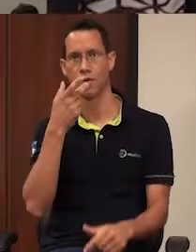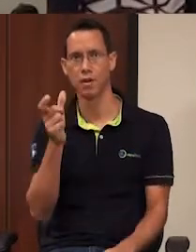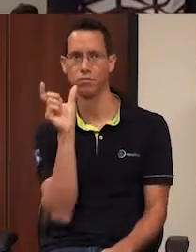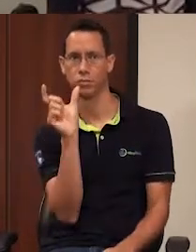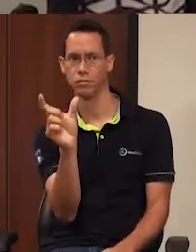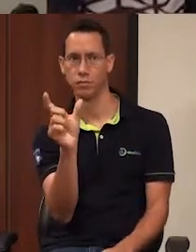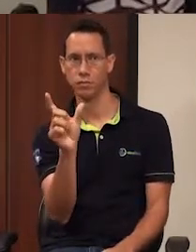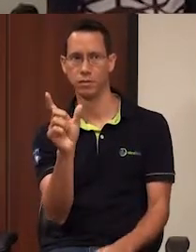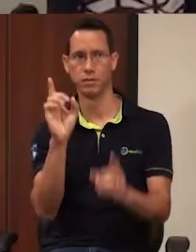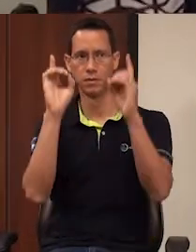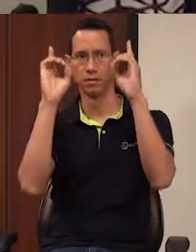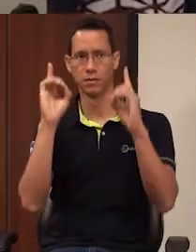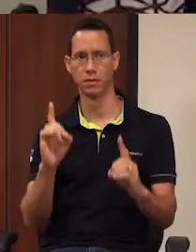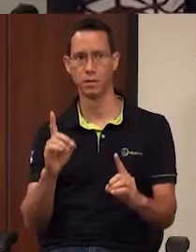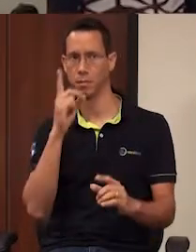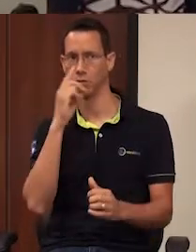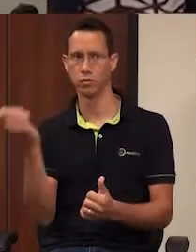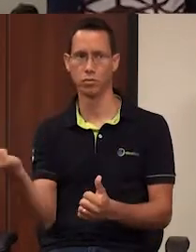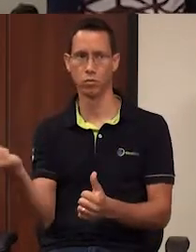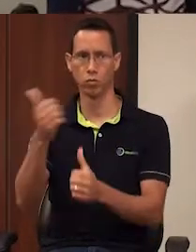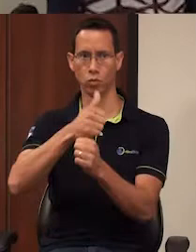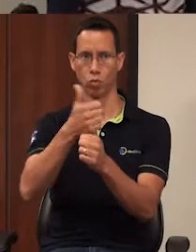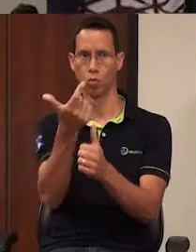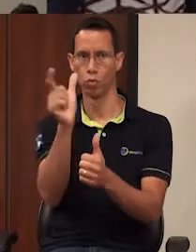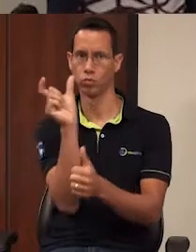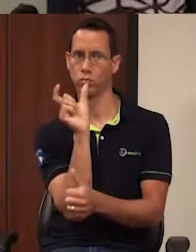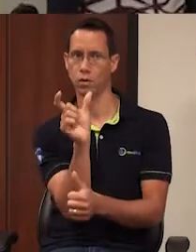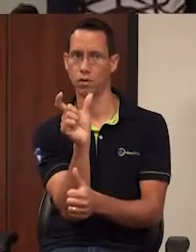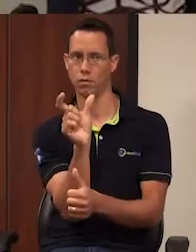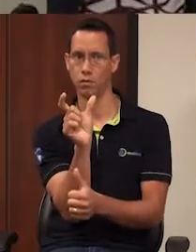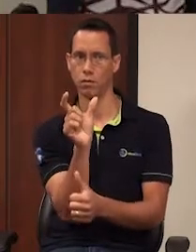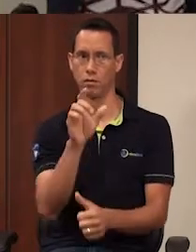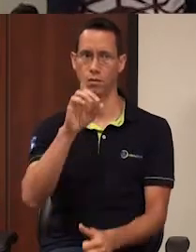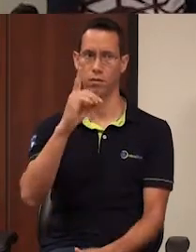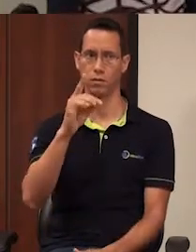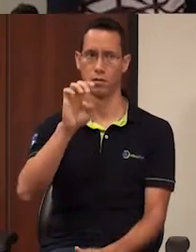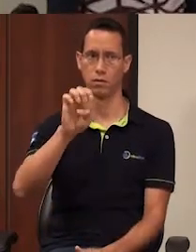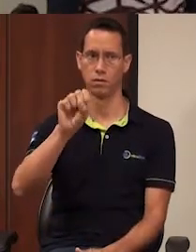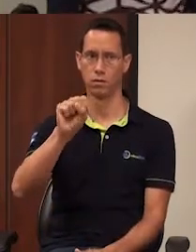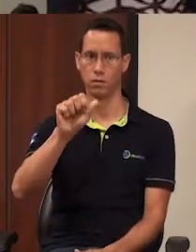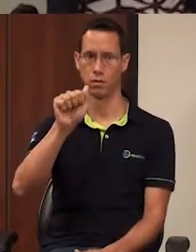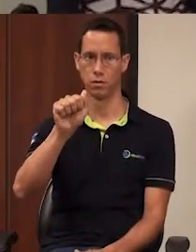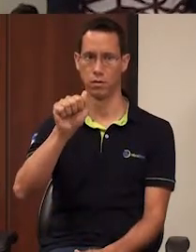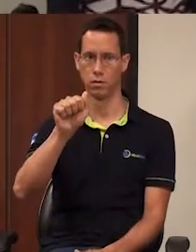deficiente ele foi substituído por um termo que chama disability, né? E